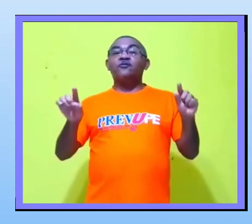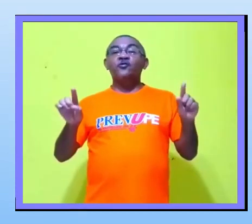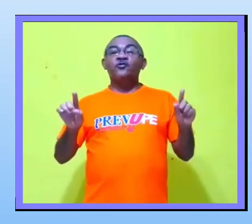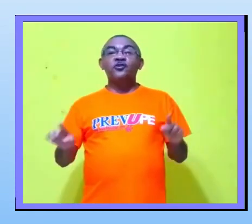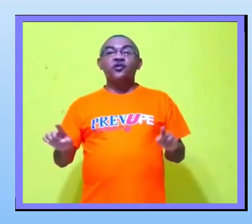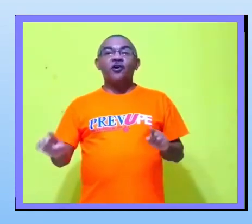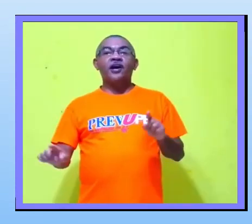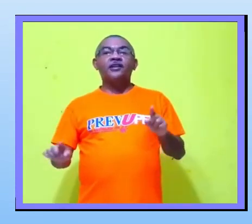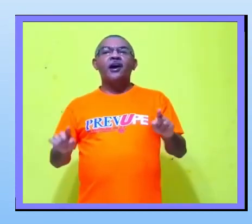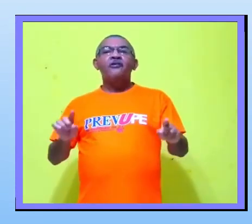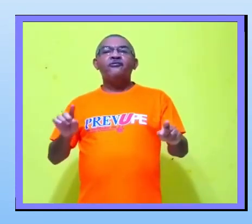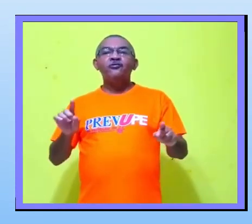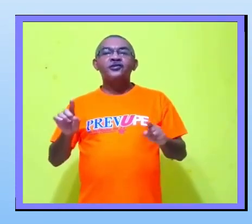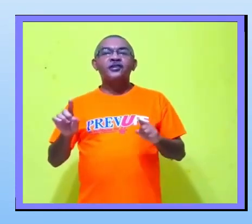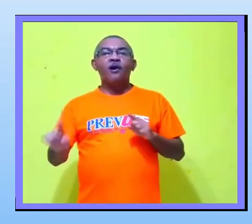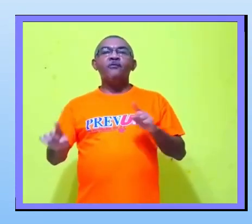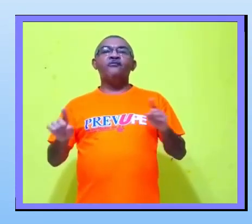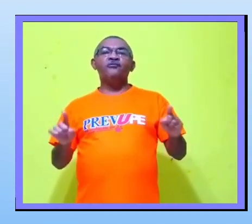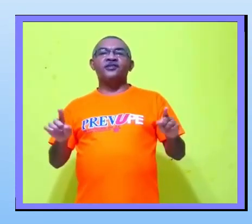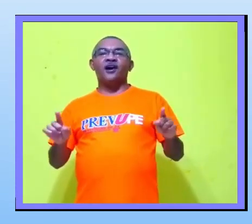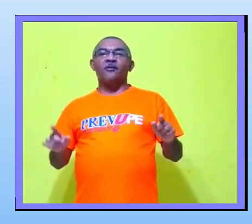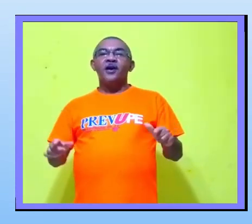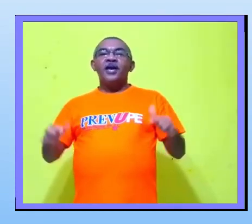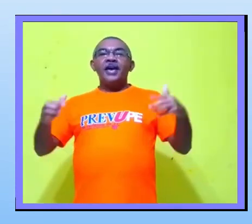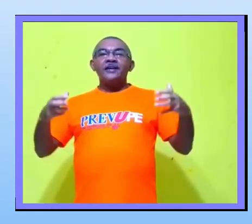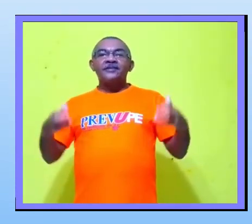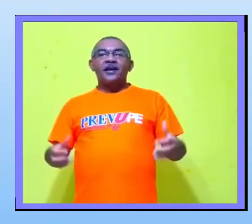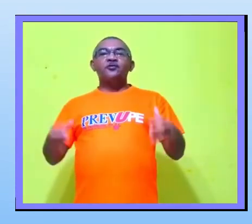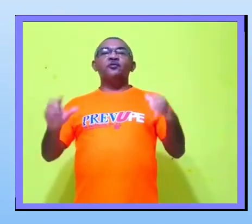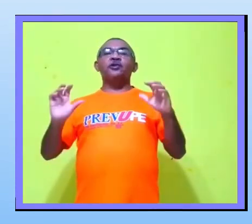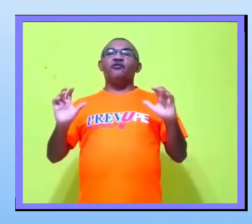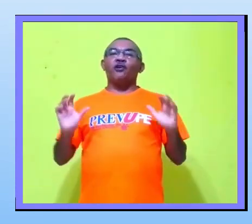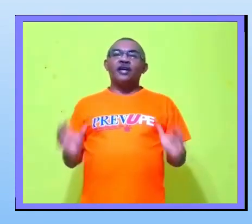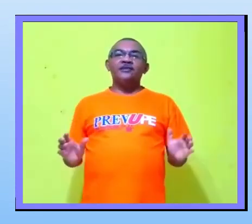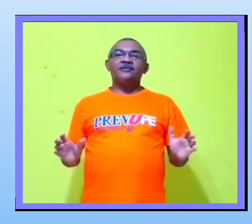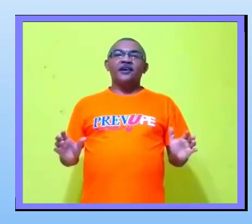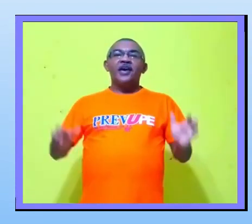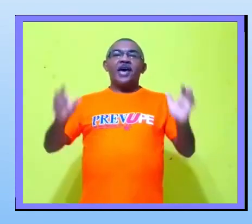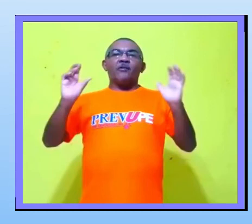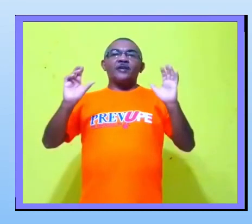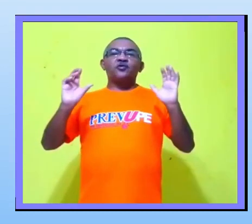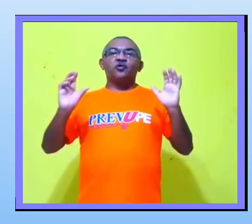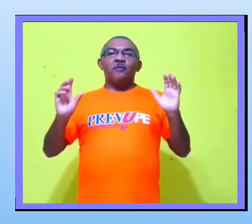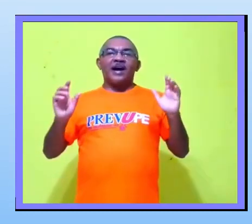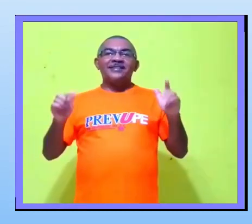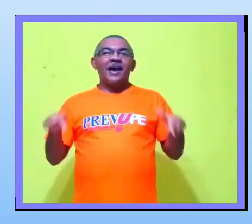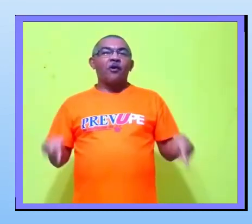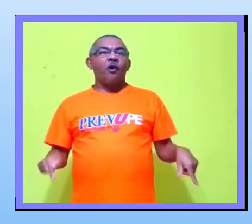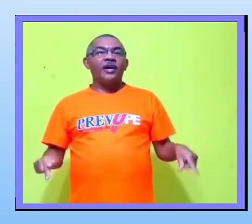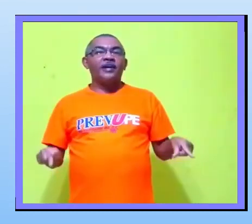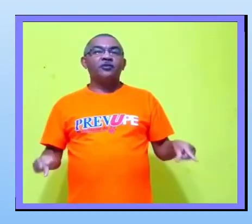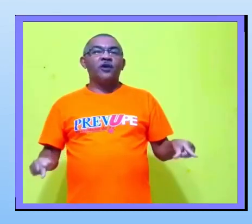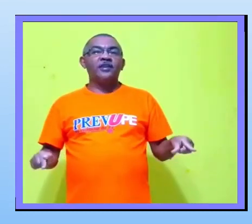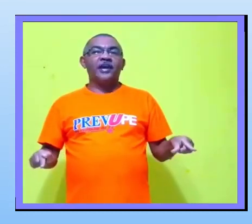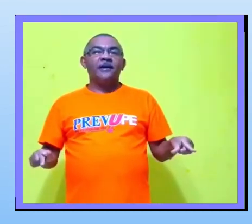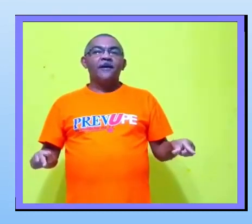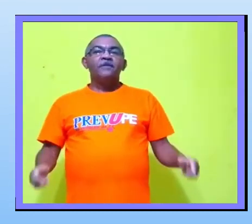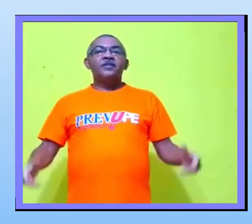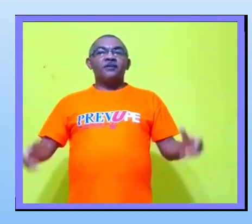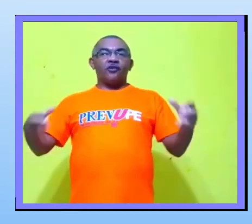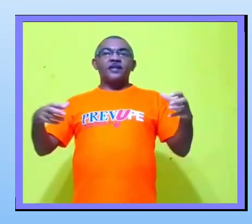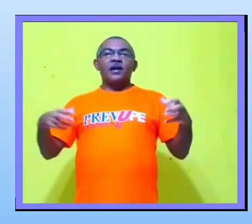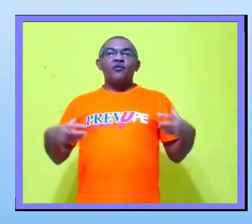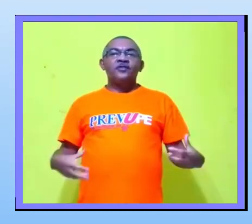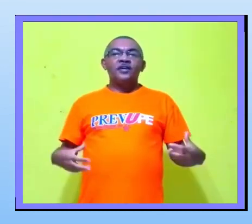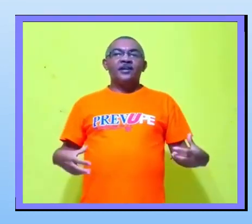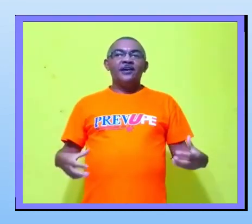tratar das funções orgânicas, função por função. Esse assunto, eu volto a dizer, é o assunto mais recorrente no Enem.